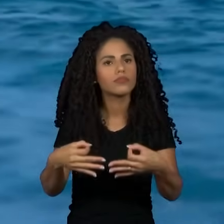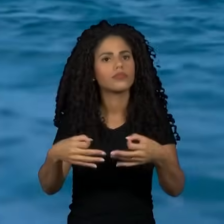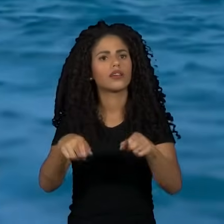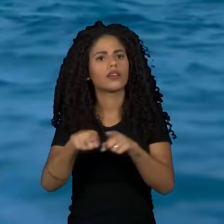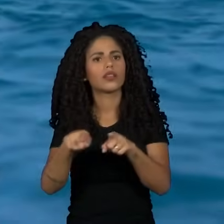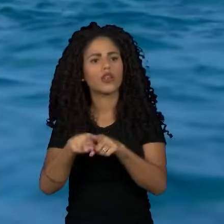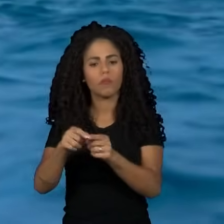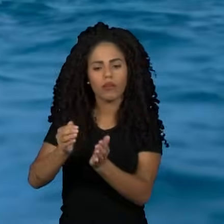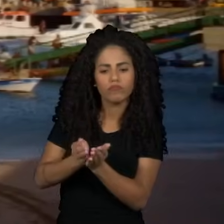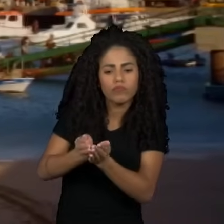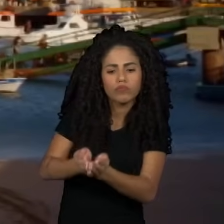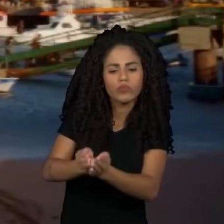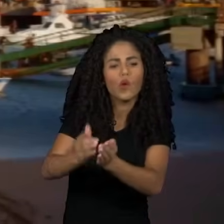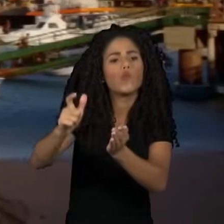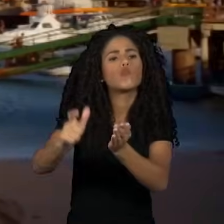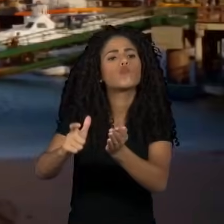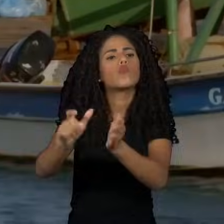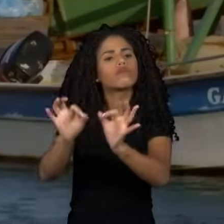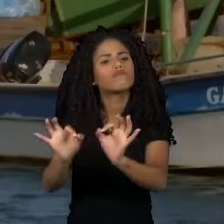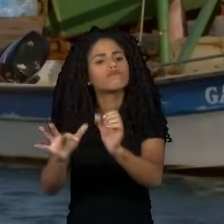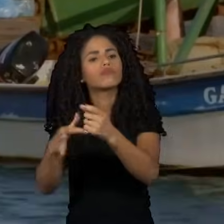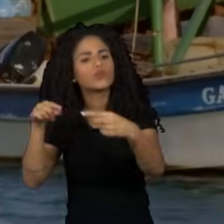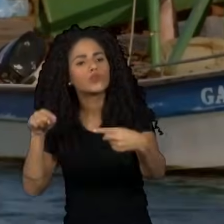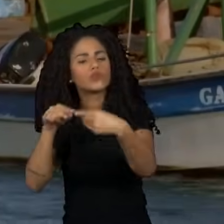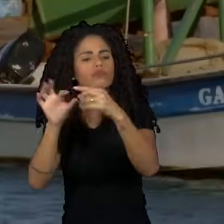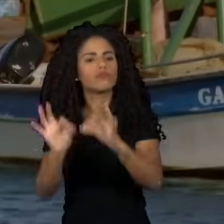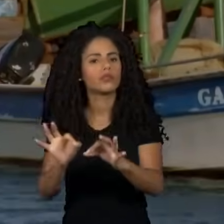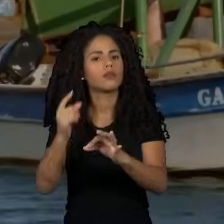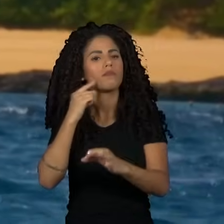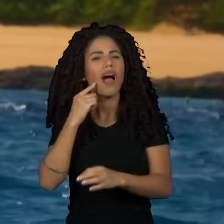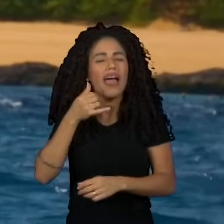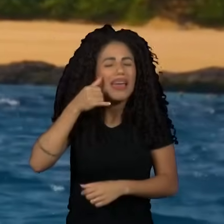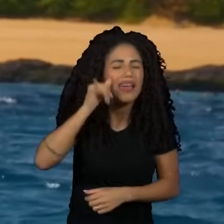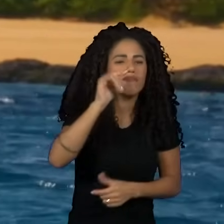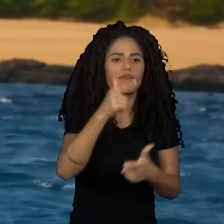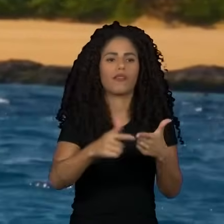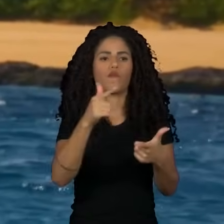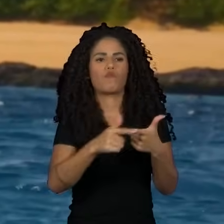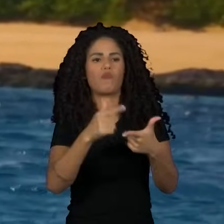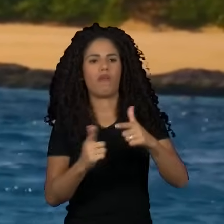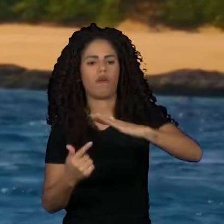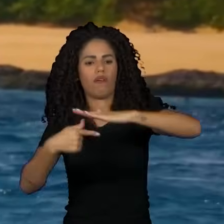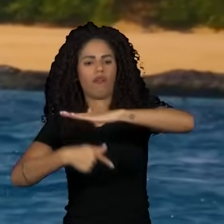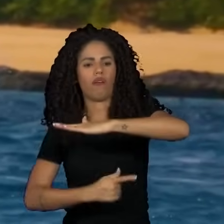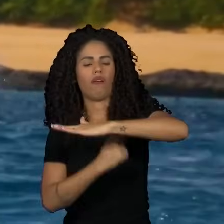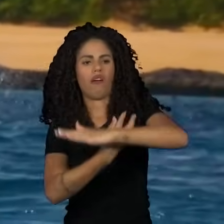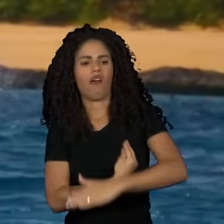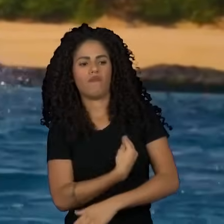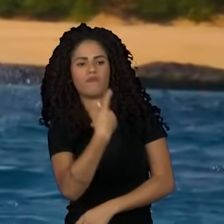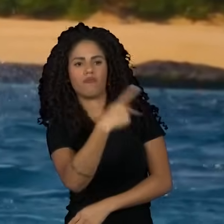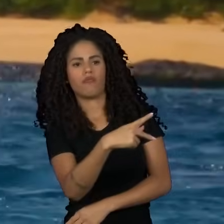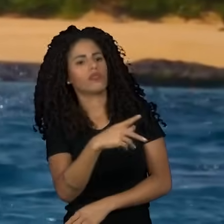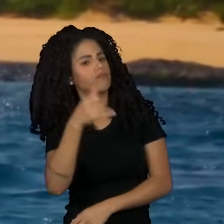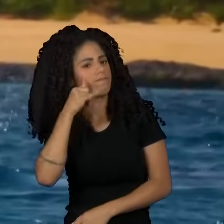para as embarcações, né, para as canoas, justamente para que tente impactar o menos possível nos golfinhos nessa área de descanso deles.